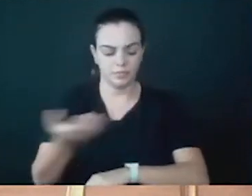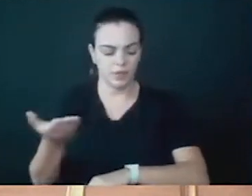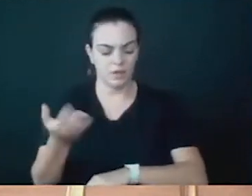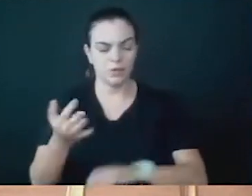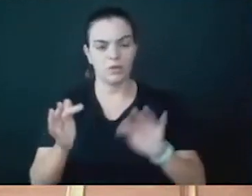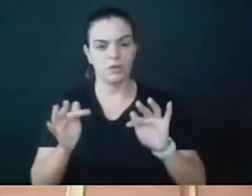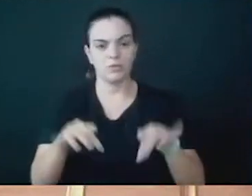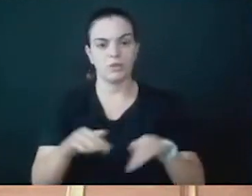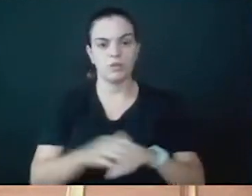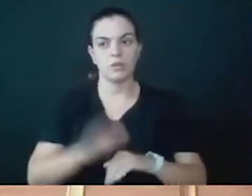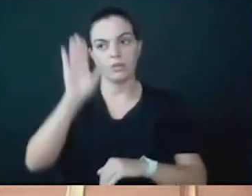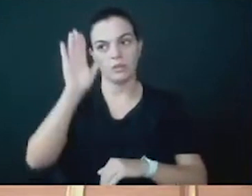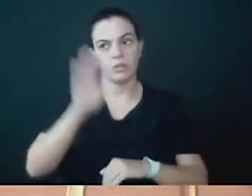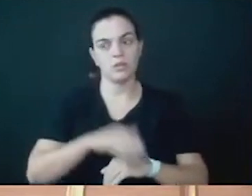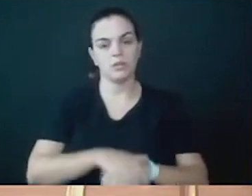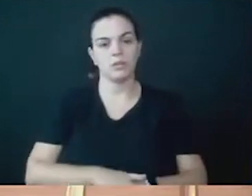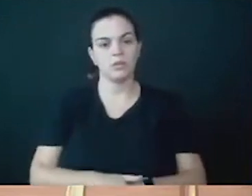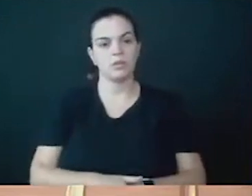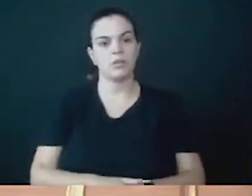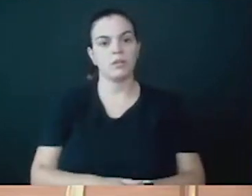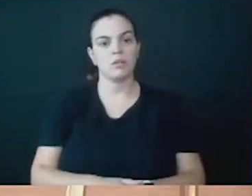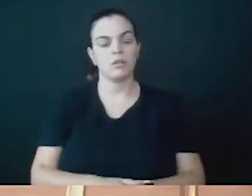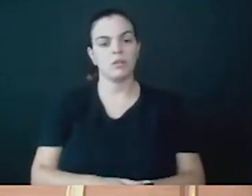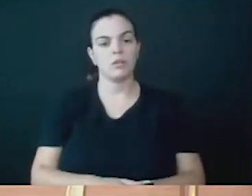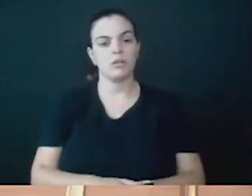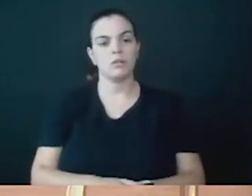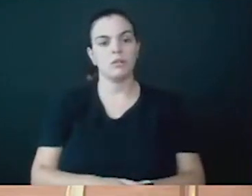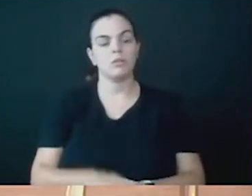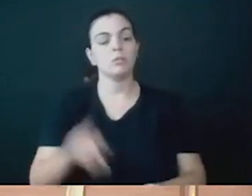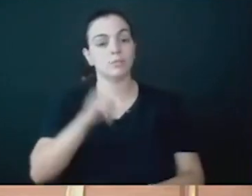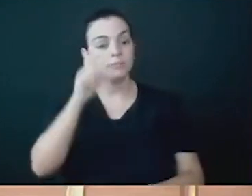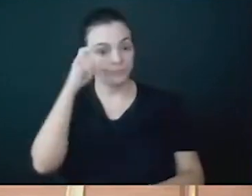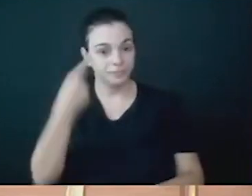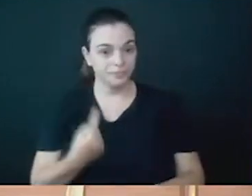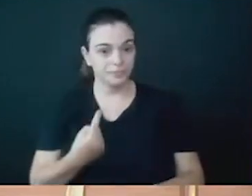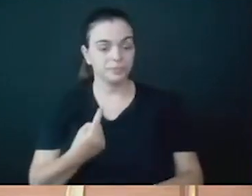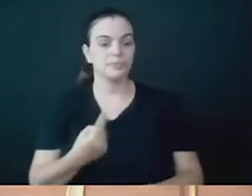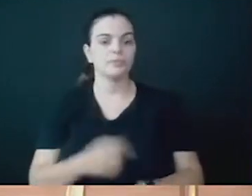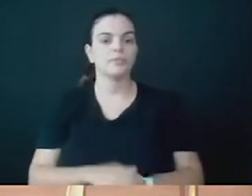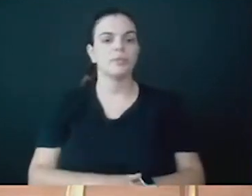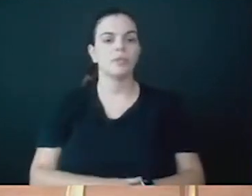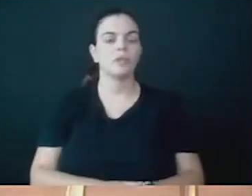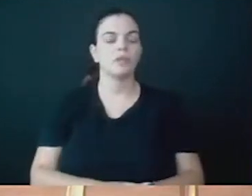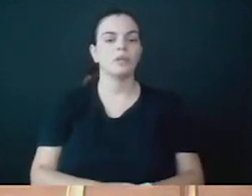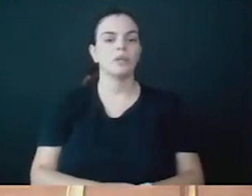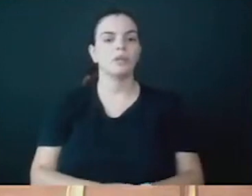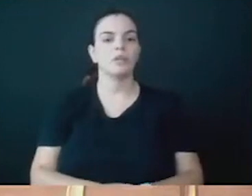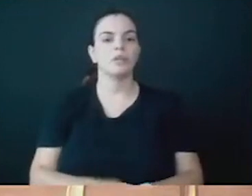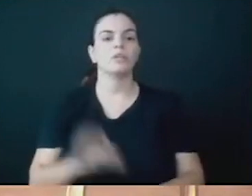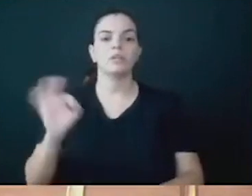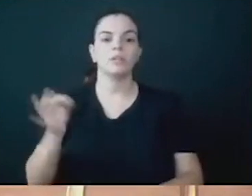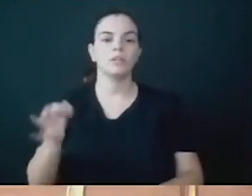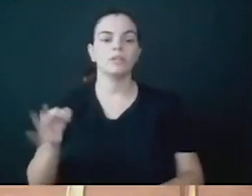Oi, presidente, só um minutinho. Vereadora professora Josete? Isso. Então, rapidinho, com a palavra, só uma vereadora,